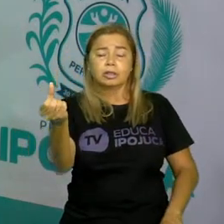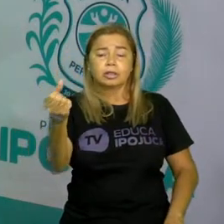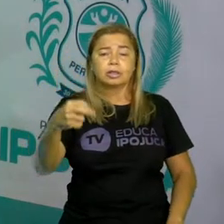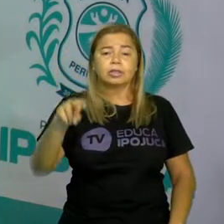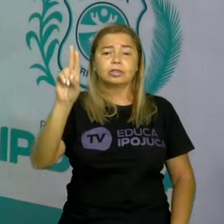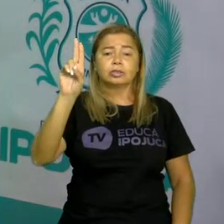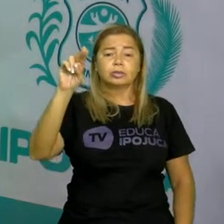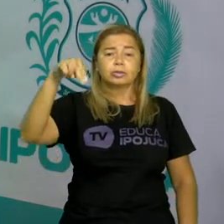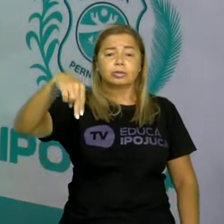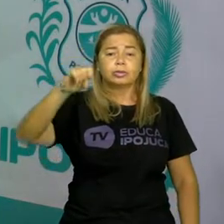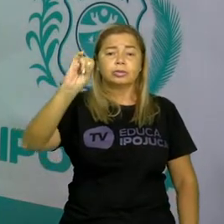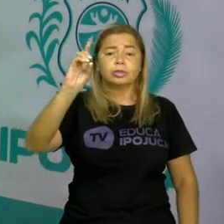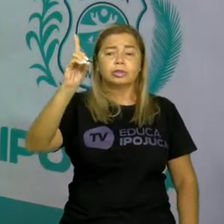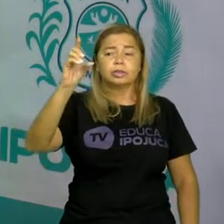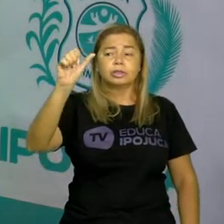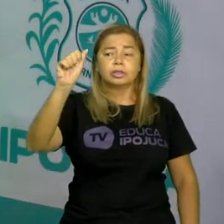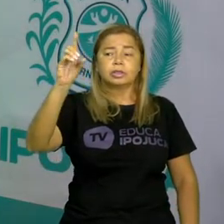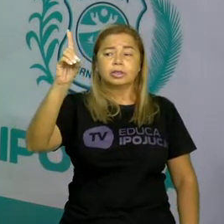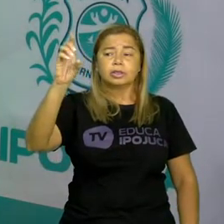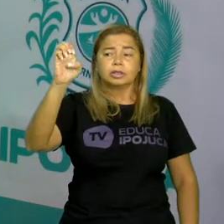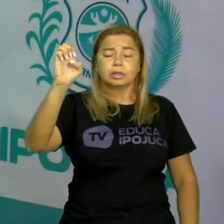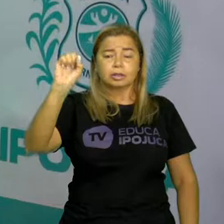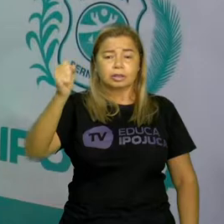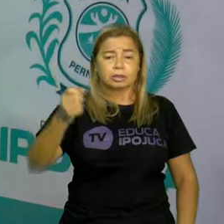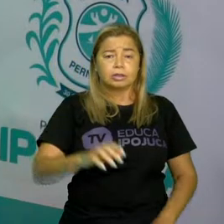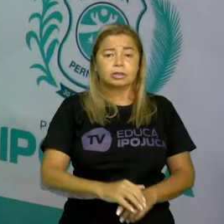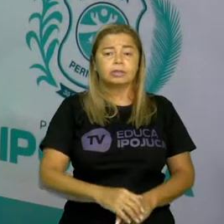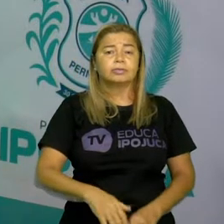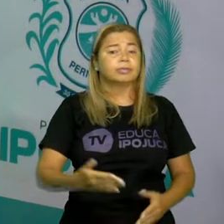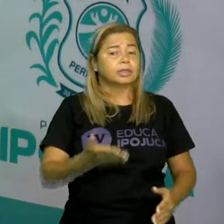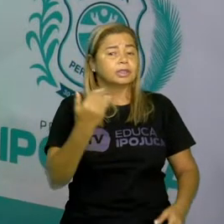Lê-se, vamos fazer a leitura junto?